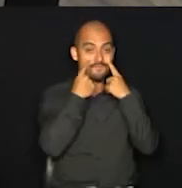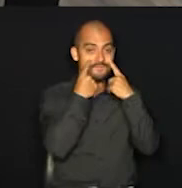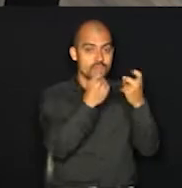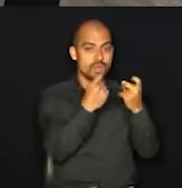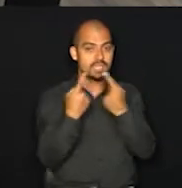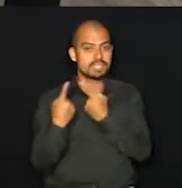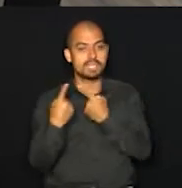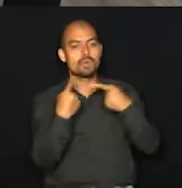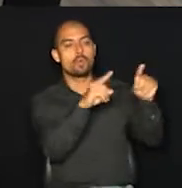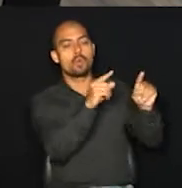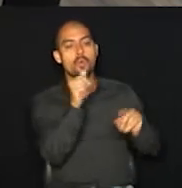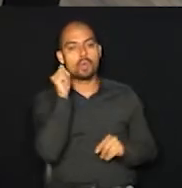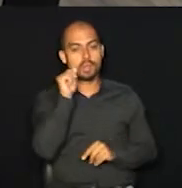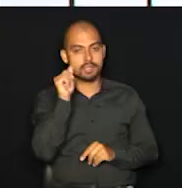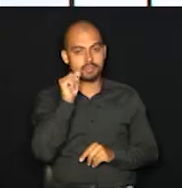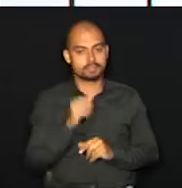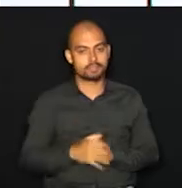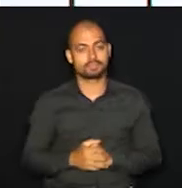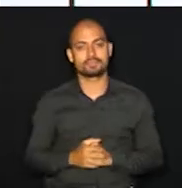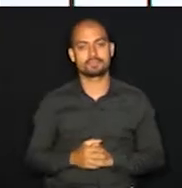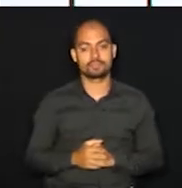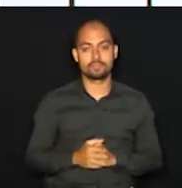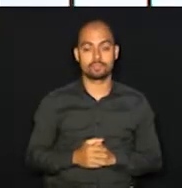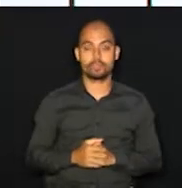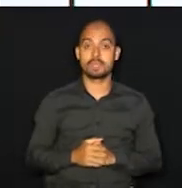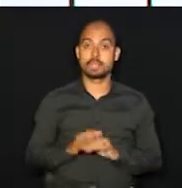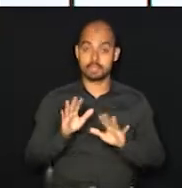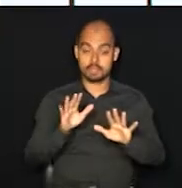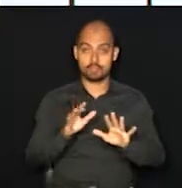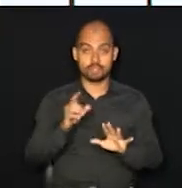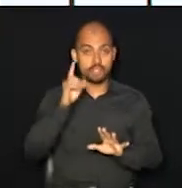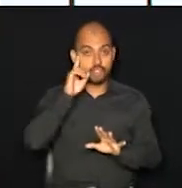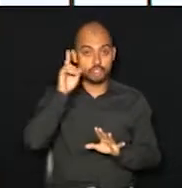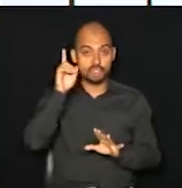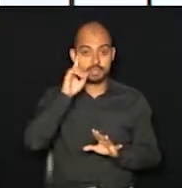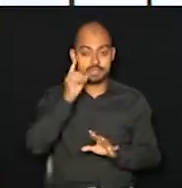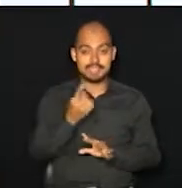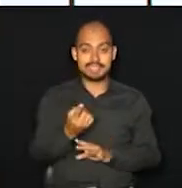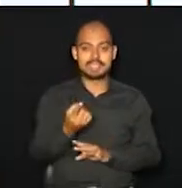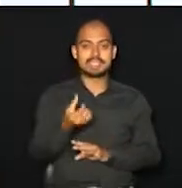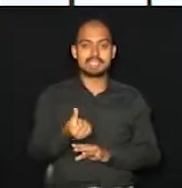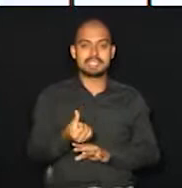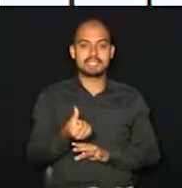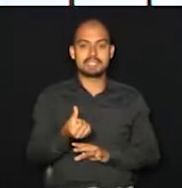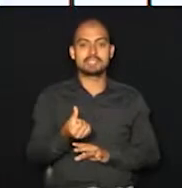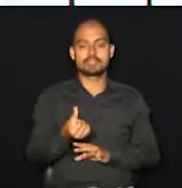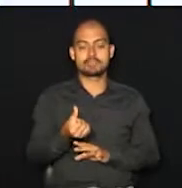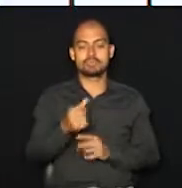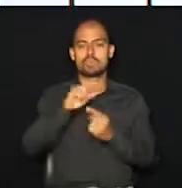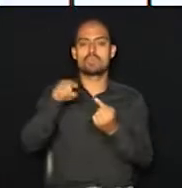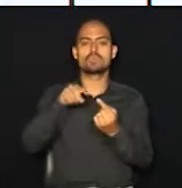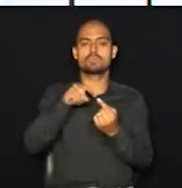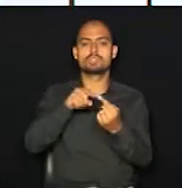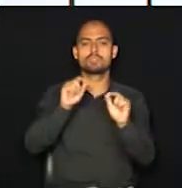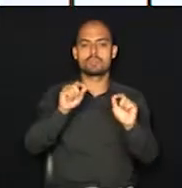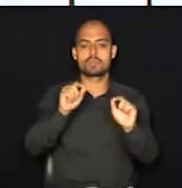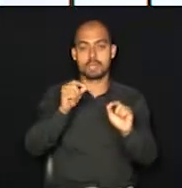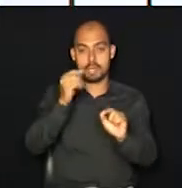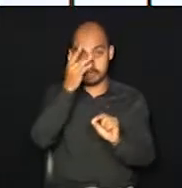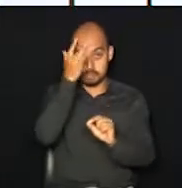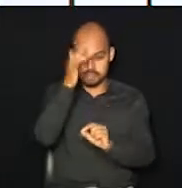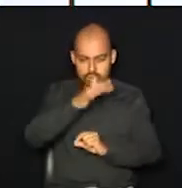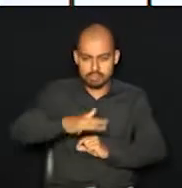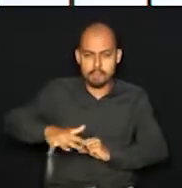contra a mulher. Nós temos aí os 16 dias de ativismo. O objetivo é conscientizar a população